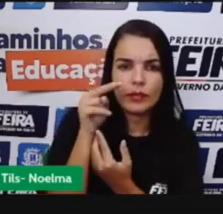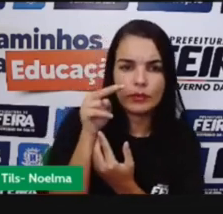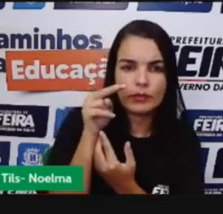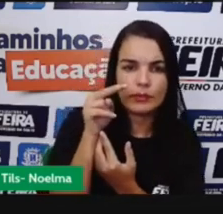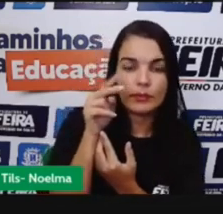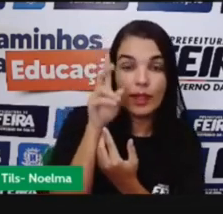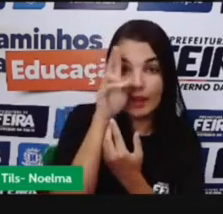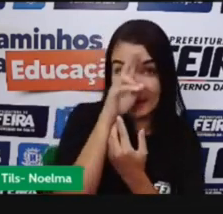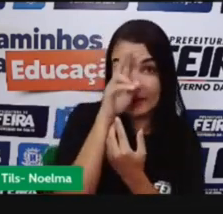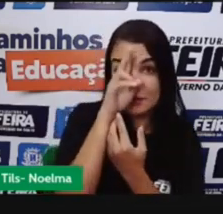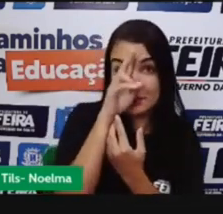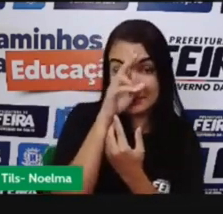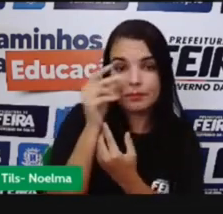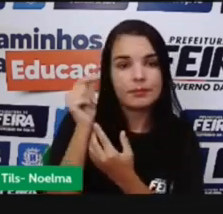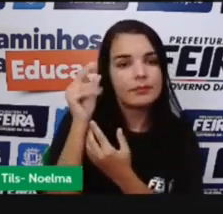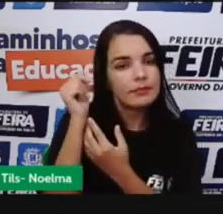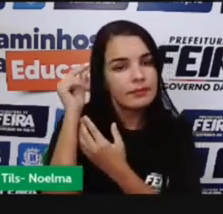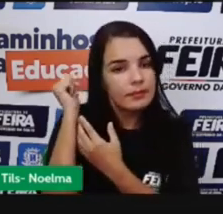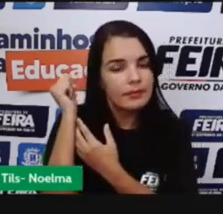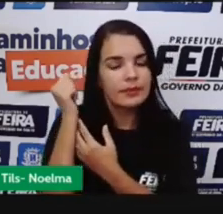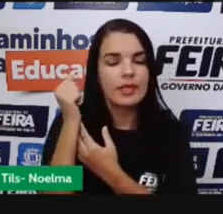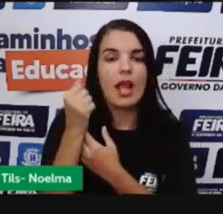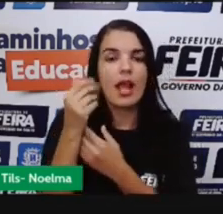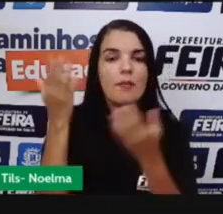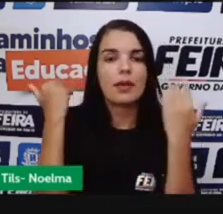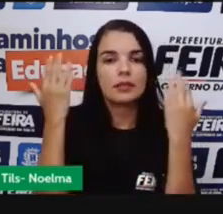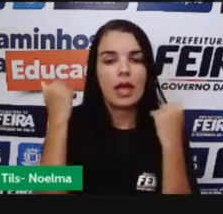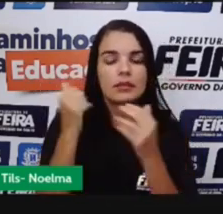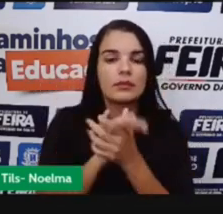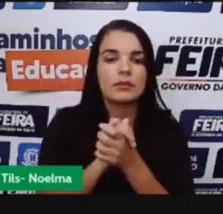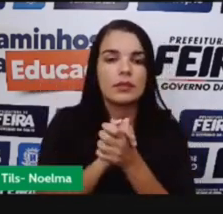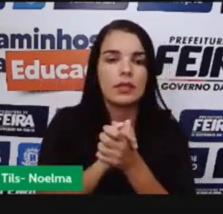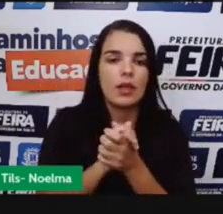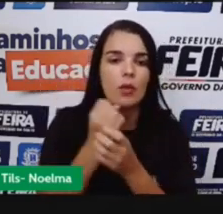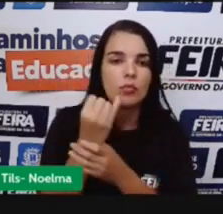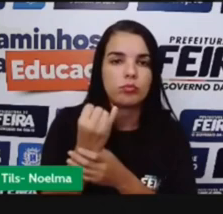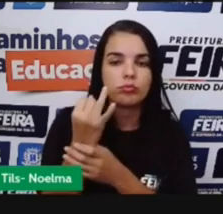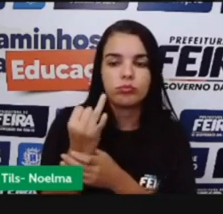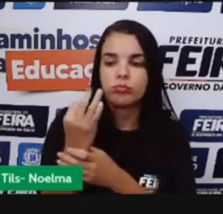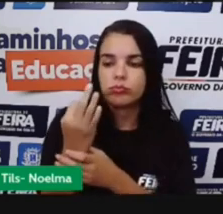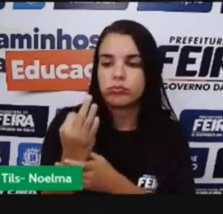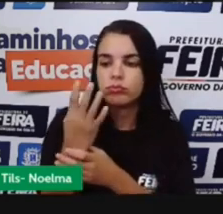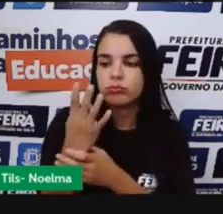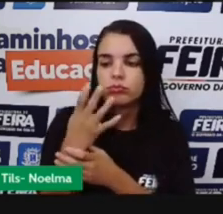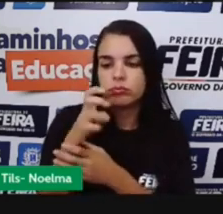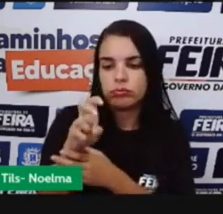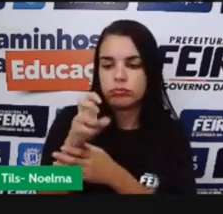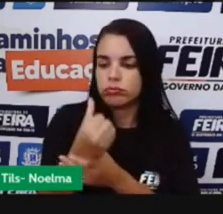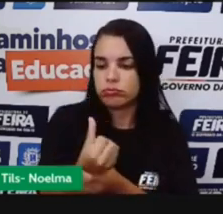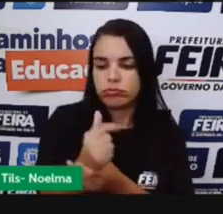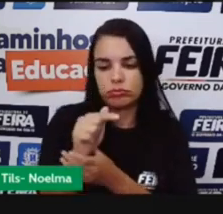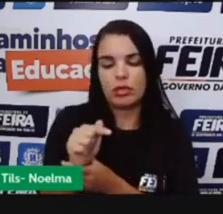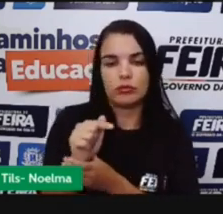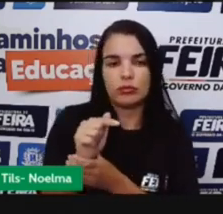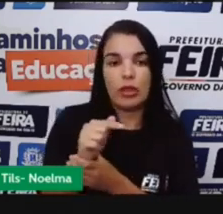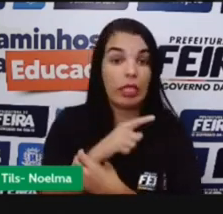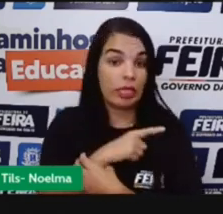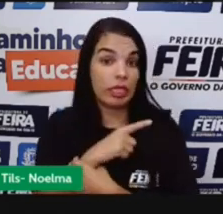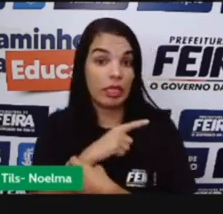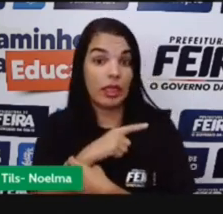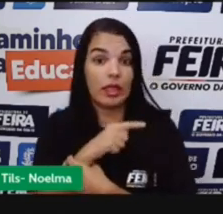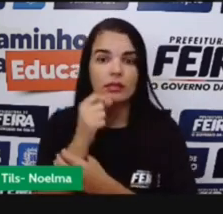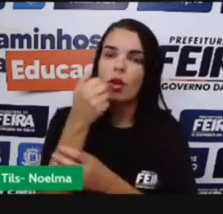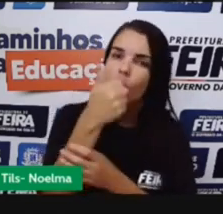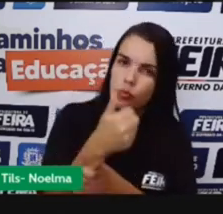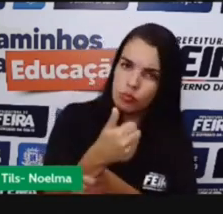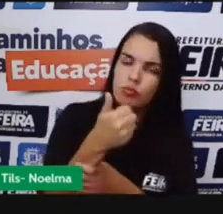foi? E aqui nós temos quanto em cada círculo aqui? 1, 2, 3, 4, 5, 6, 7. Aqui